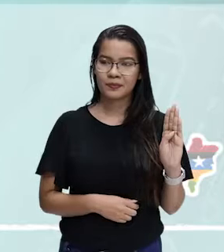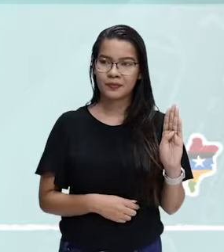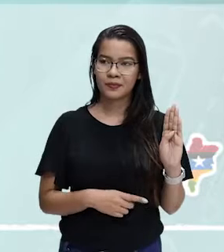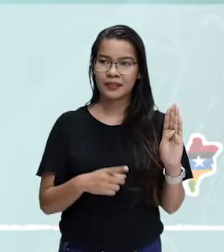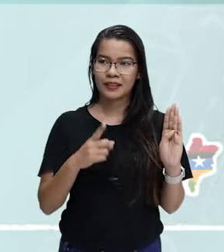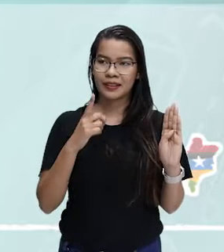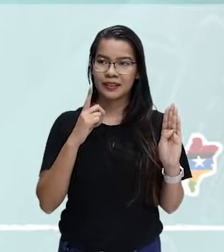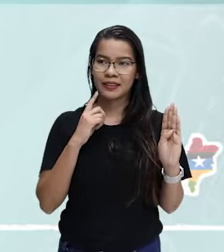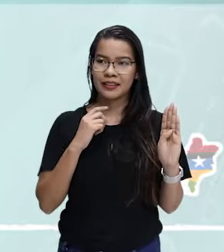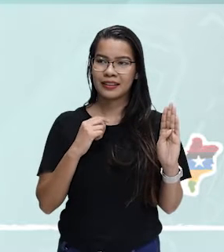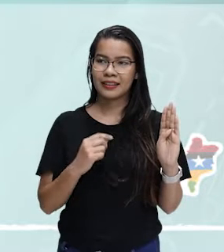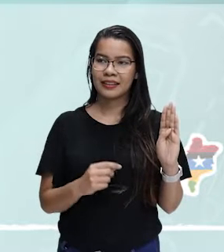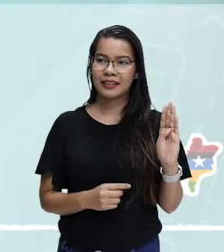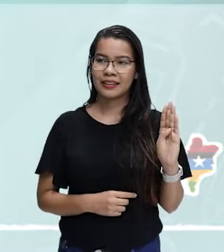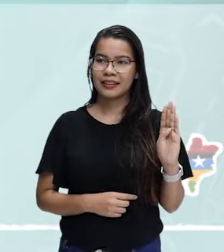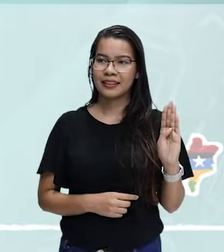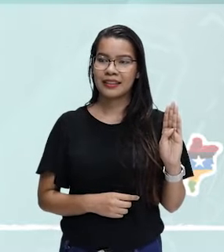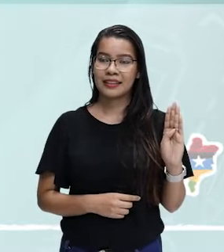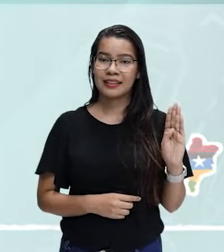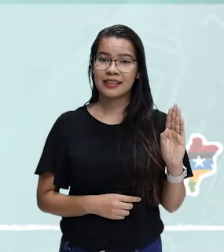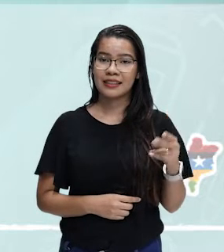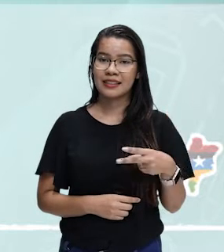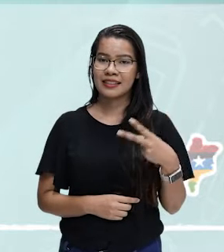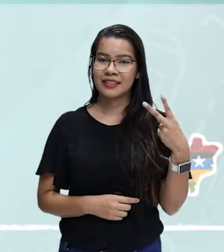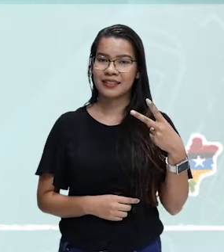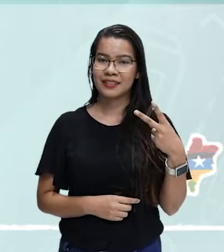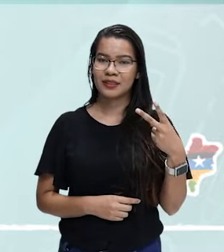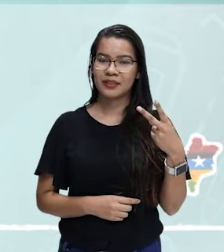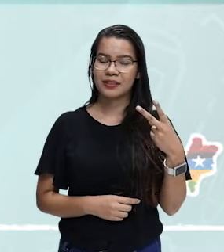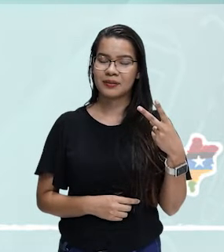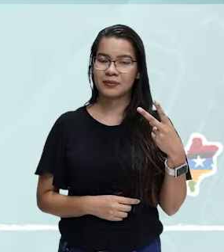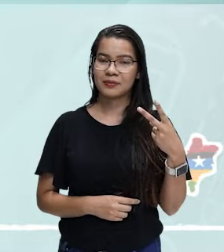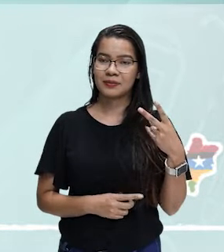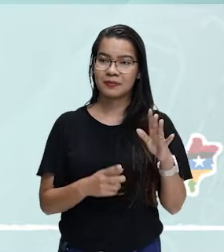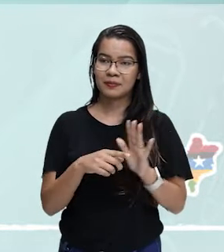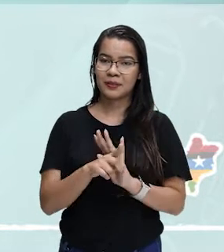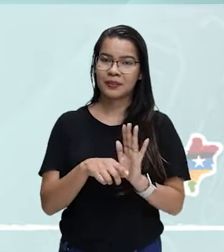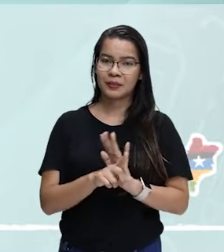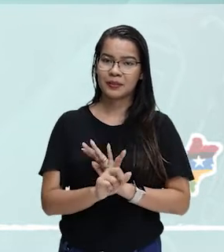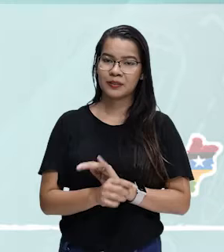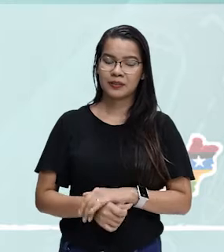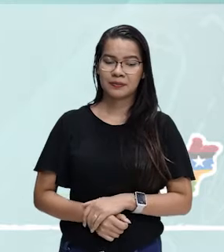Compliquei? Ainda não é o fim deste vídeo. Segunda questão.